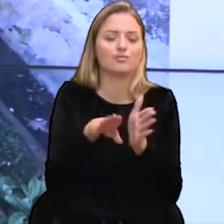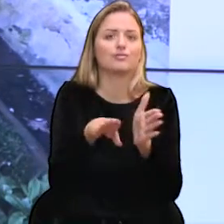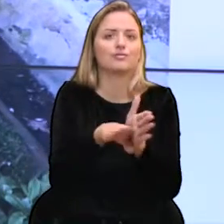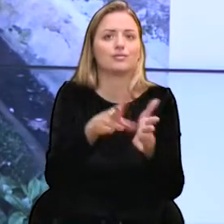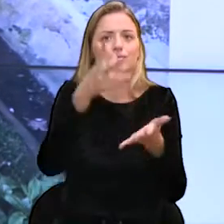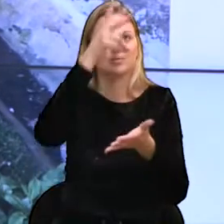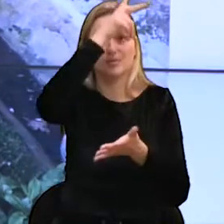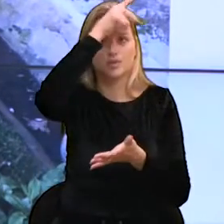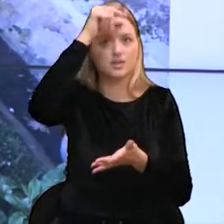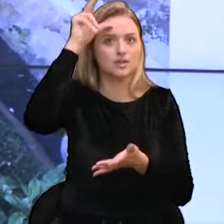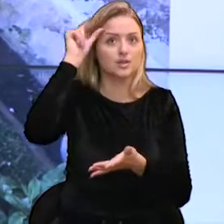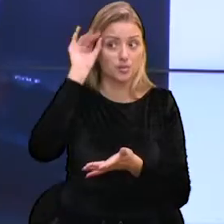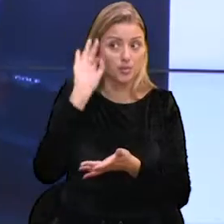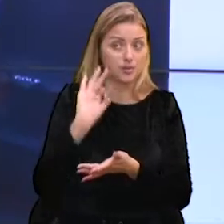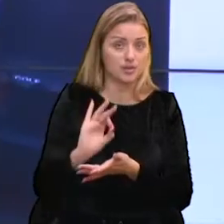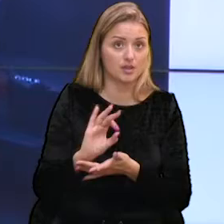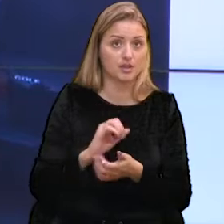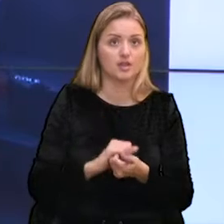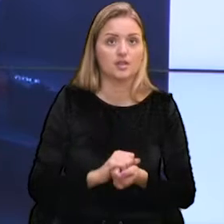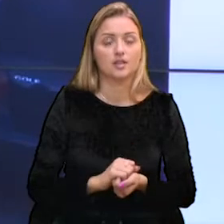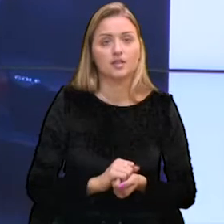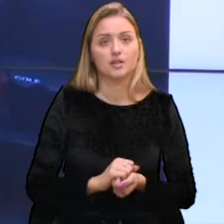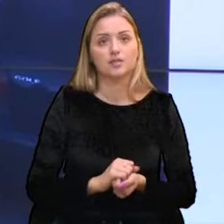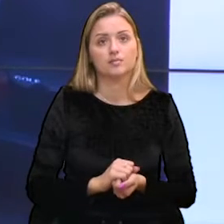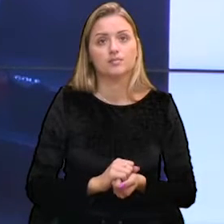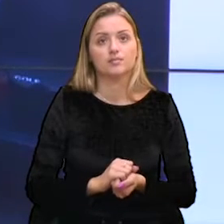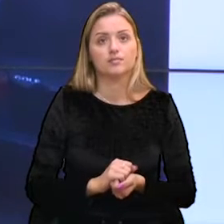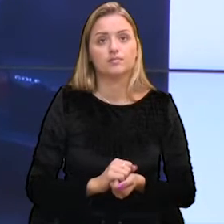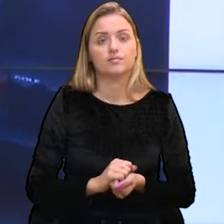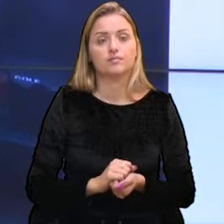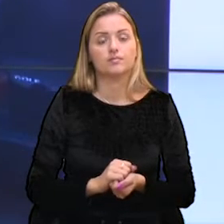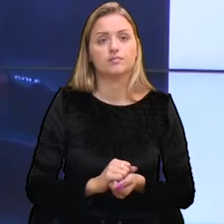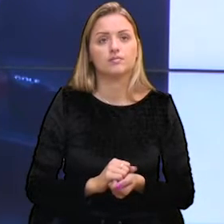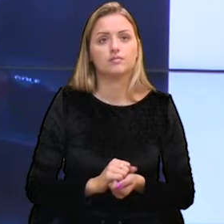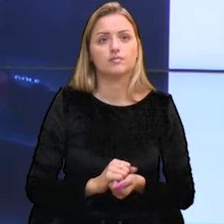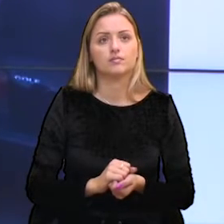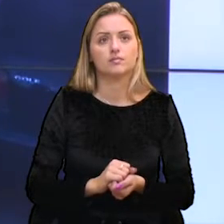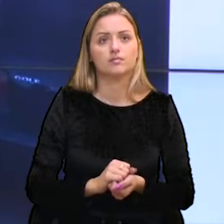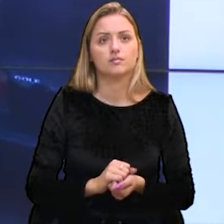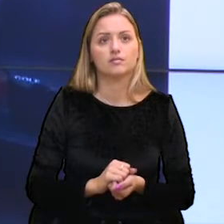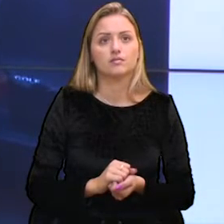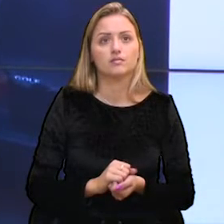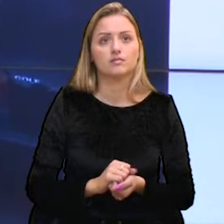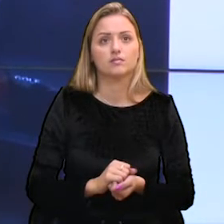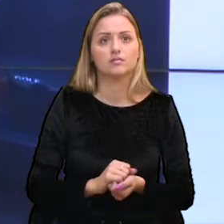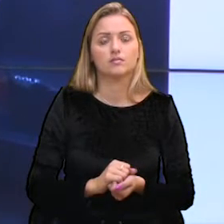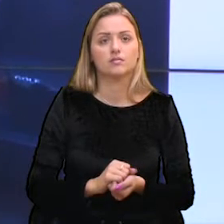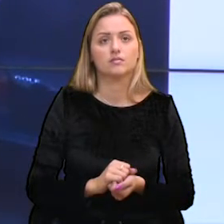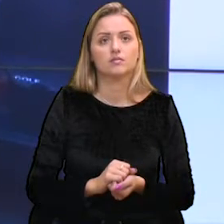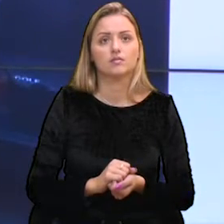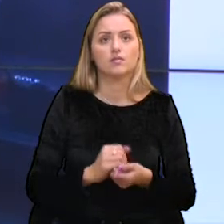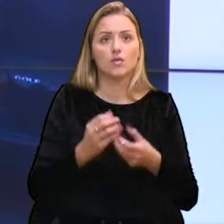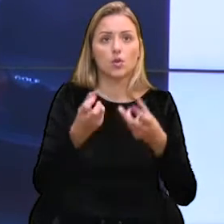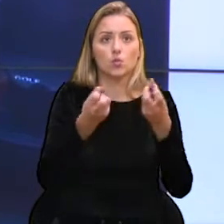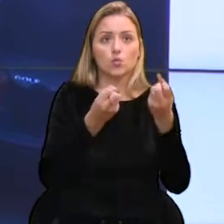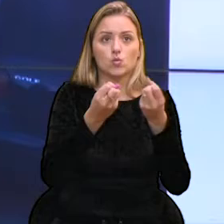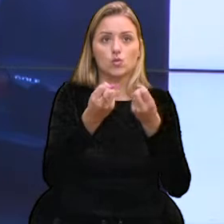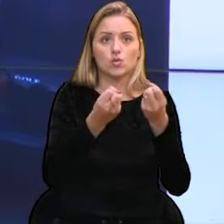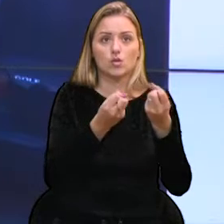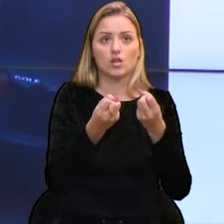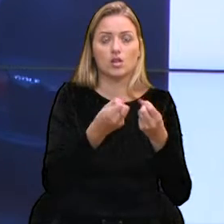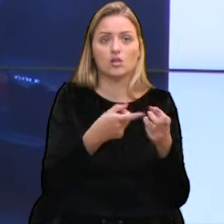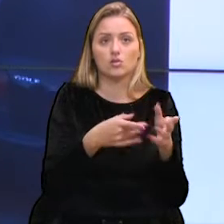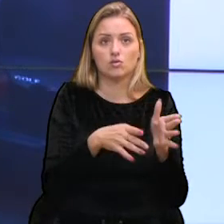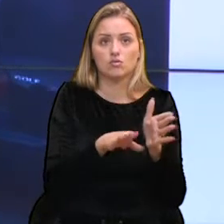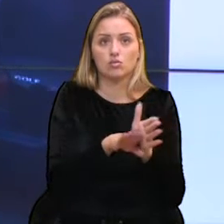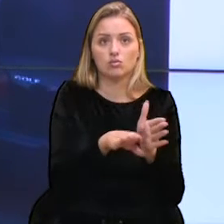público, certo? Então pode passar, por favor. Vejam, os carros colocados a bel prazer